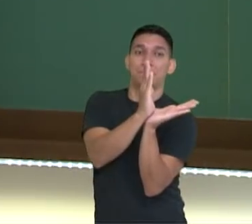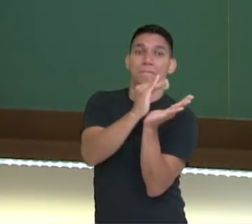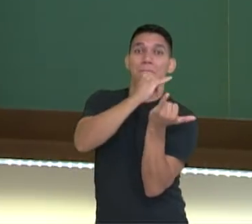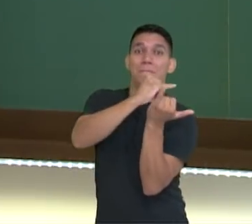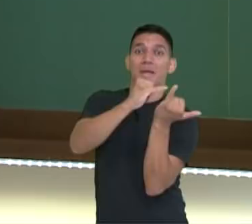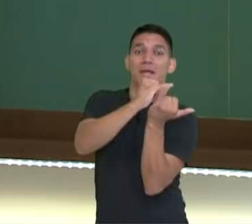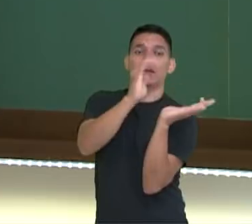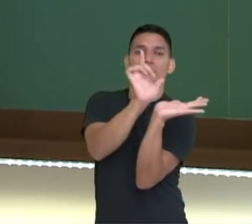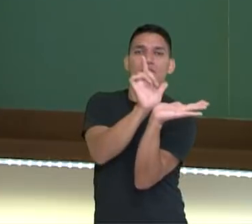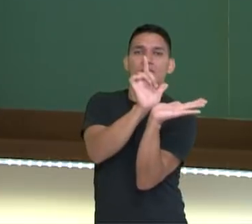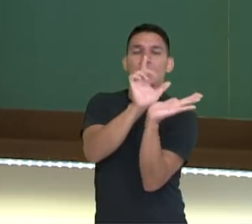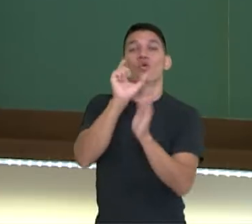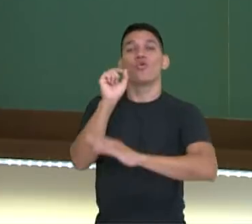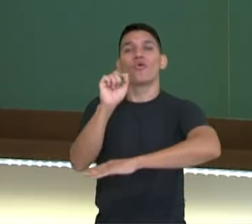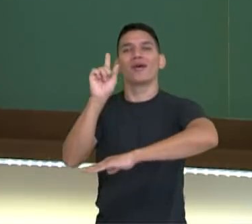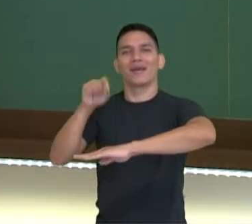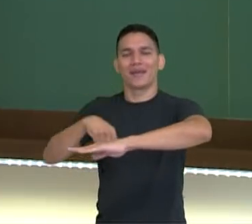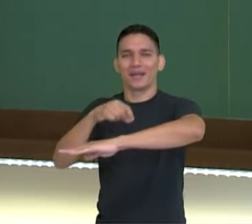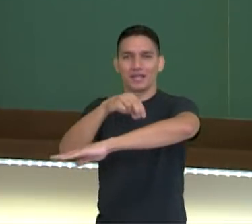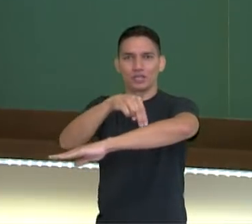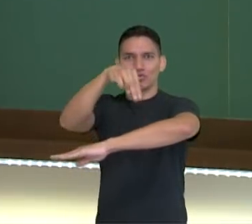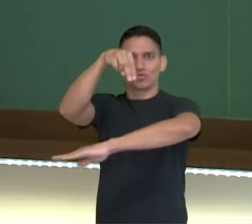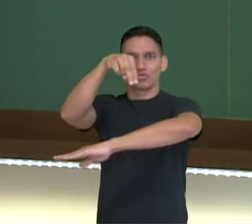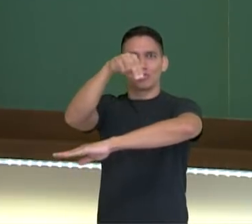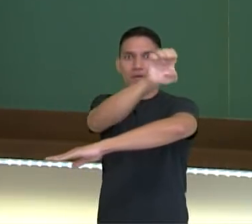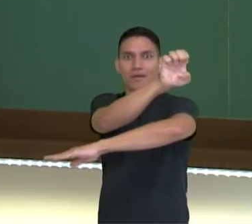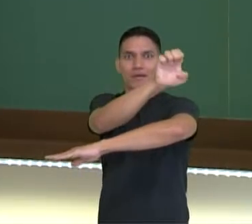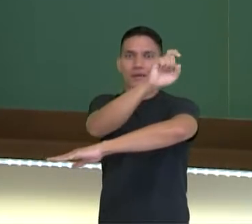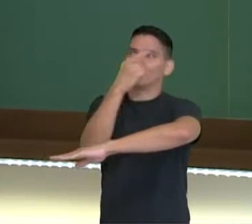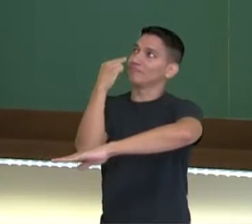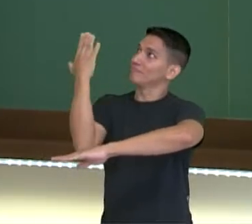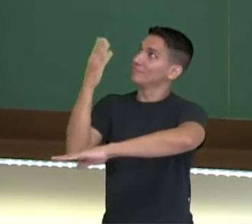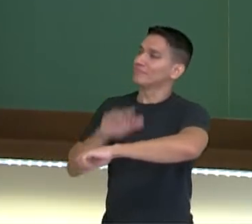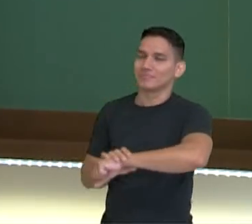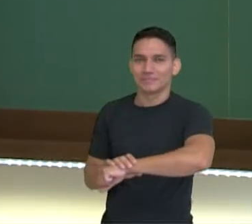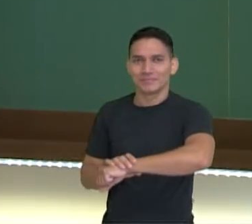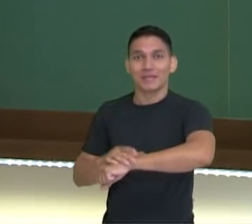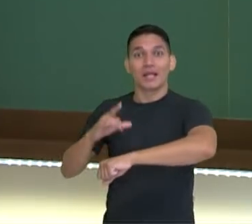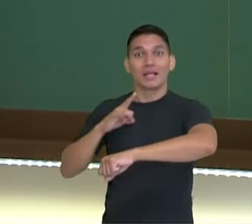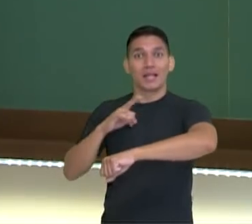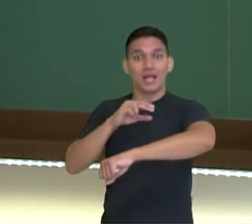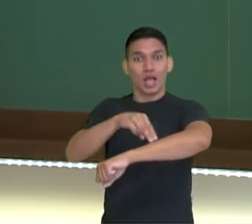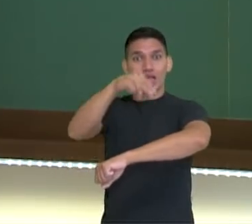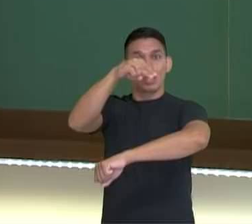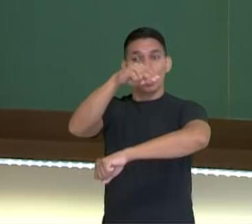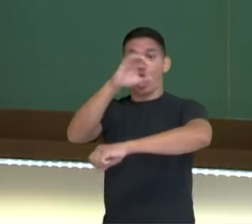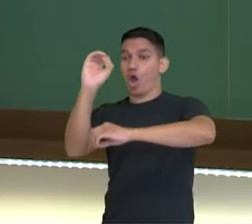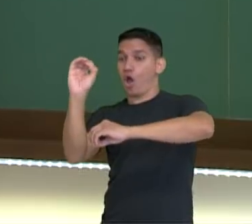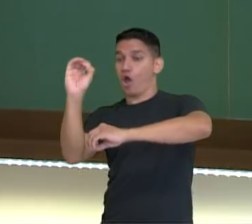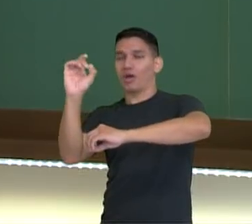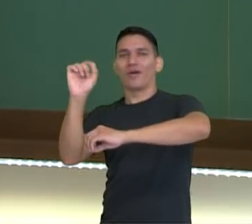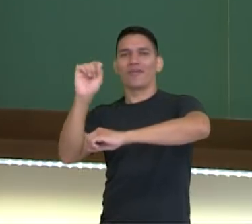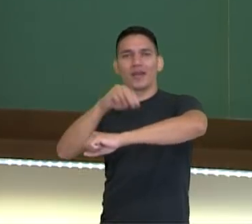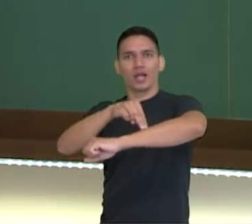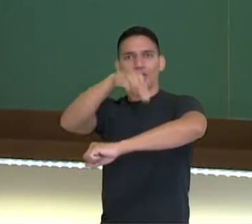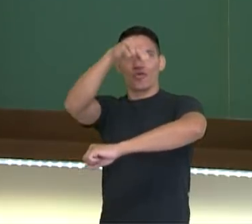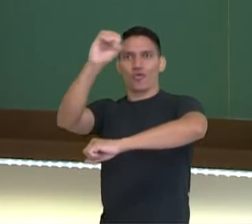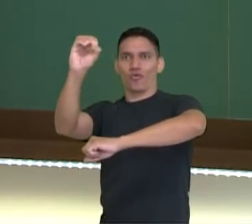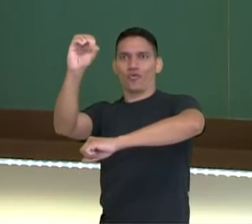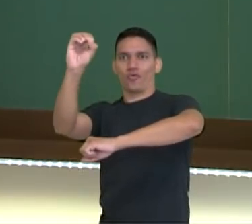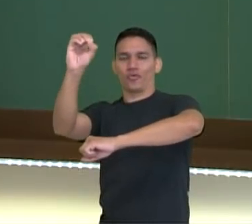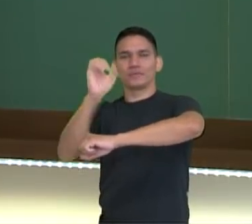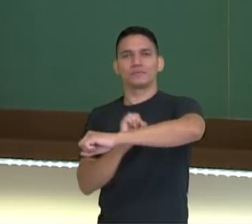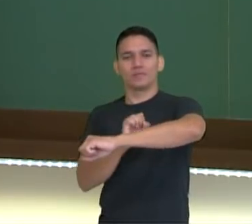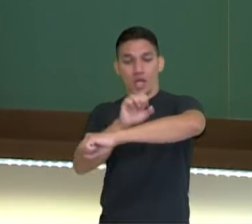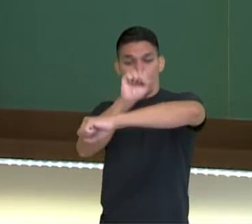ter ali o nordeste, por exemplo. Está entre o norte e o oeste, noroeste. Está